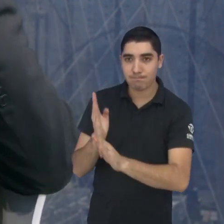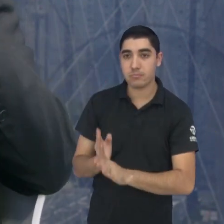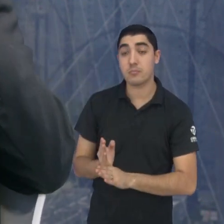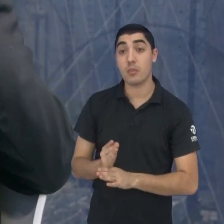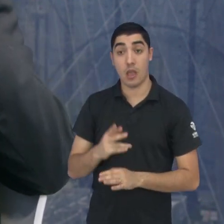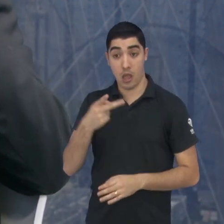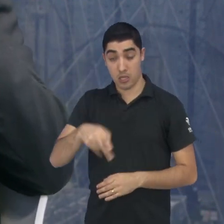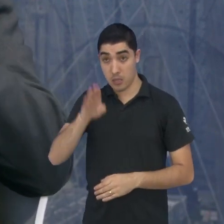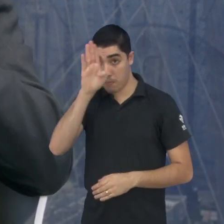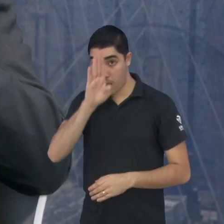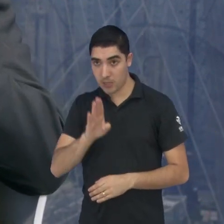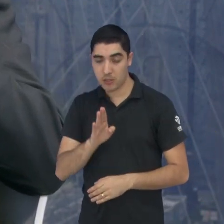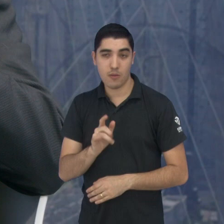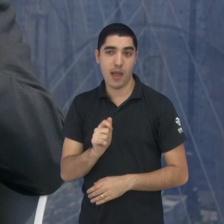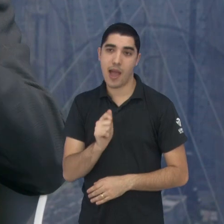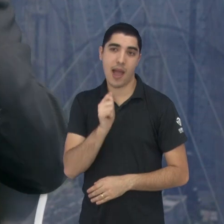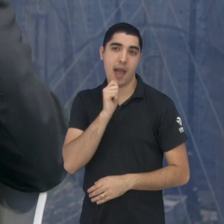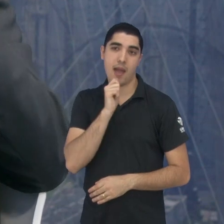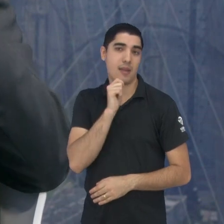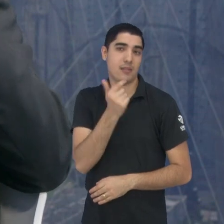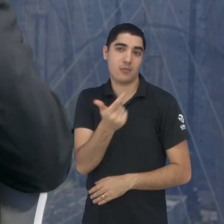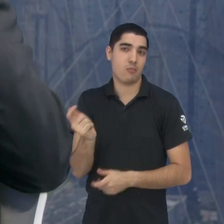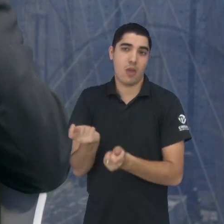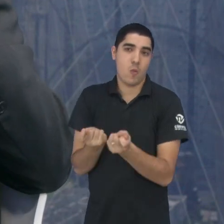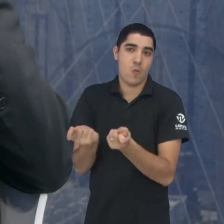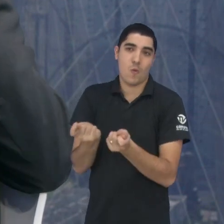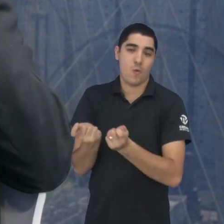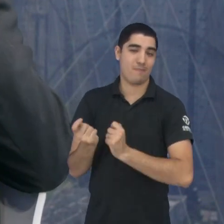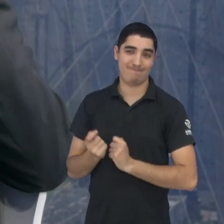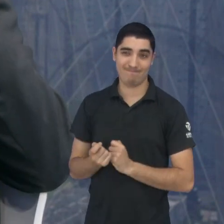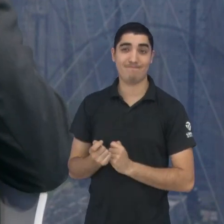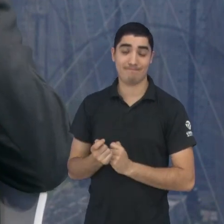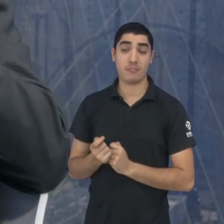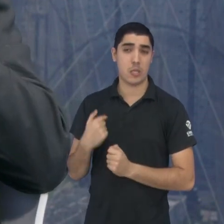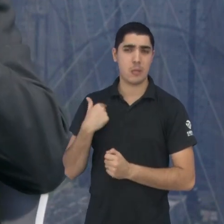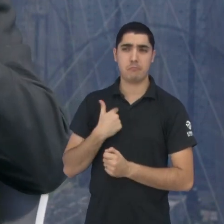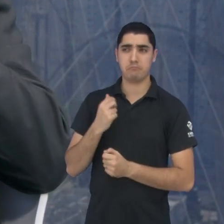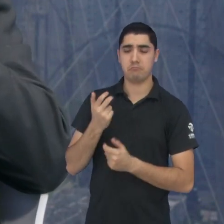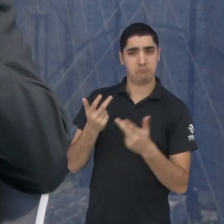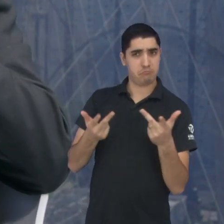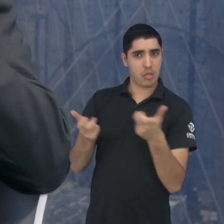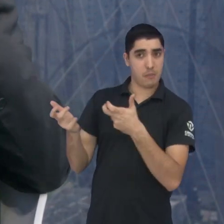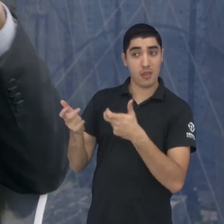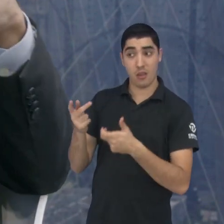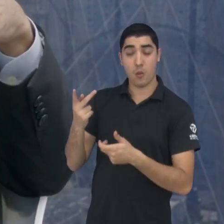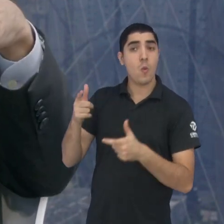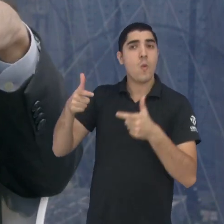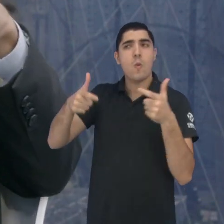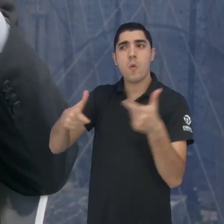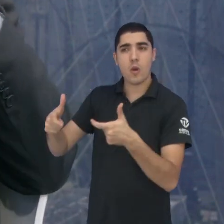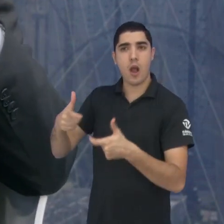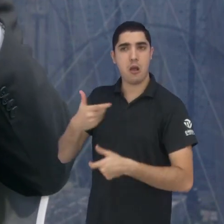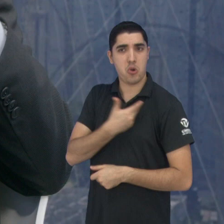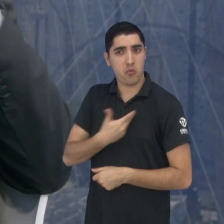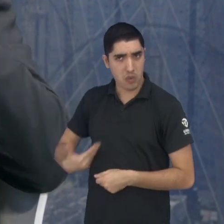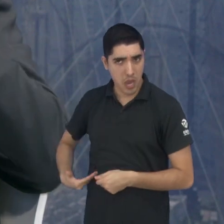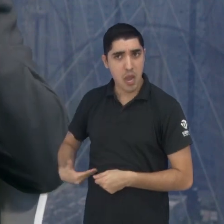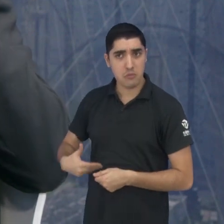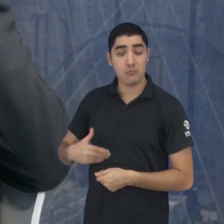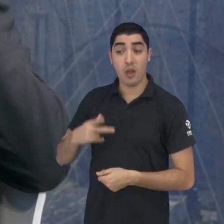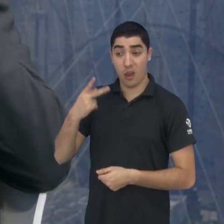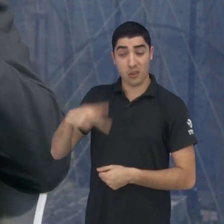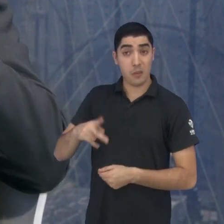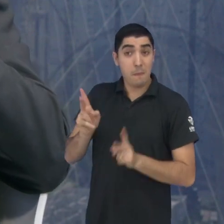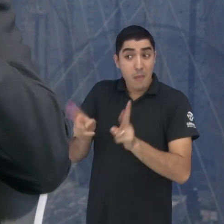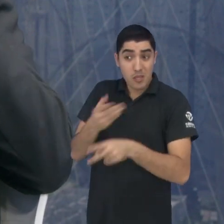Brasil não tem muito esse tipo de controle ainda e nós percebemos que até mesmo nos nossos órgãos públicos o próprio Estado não